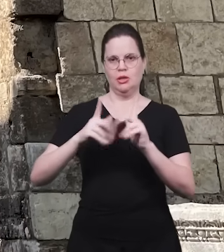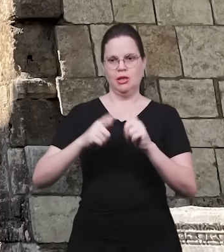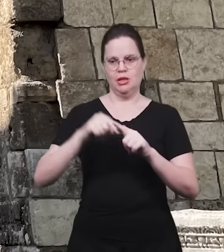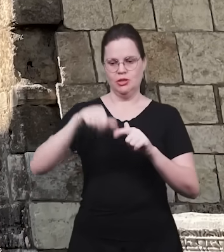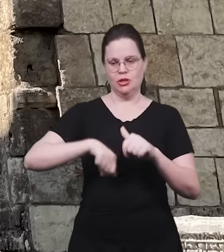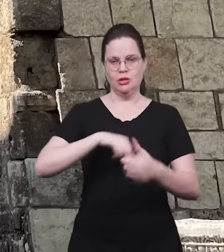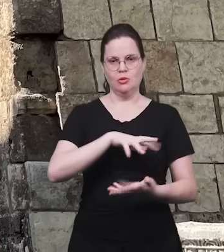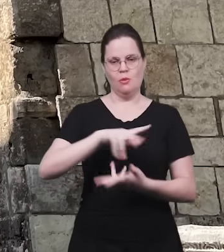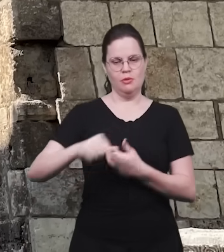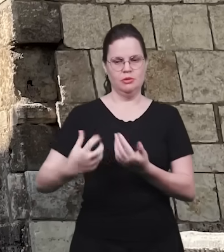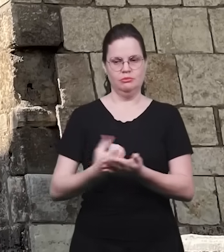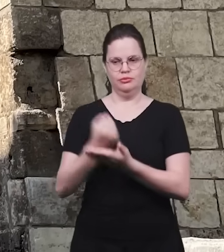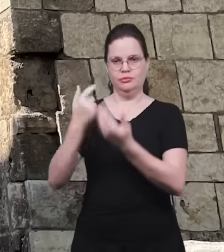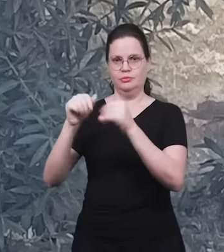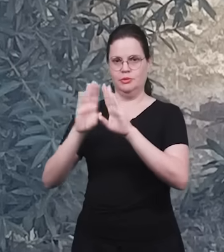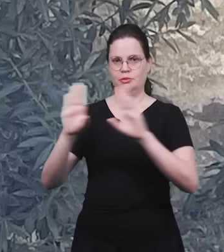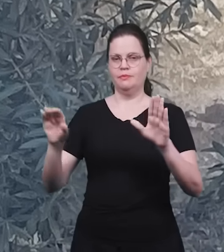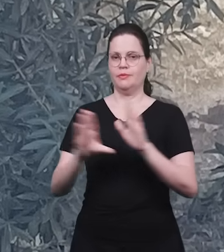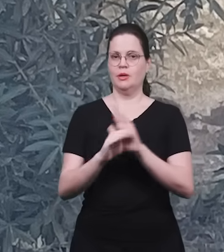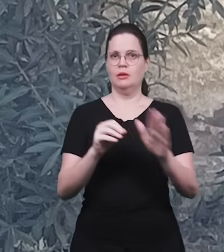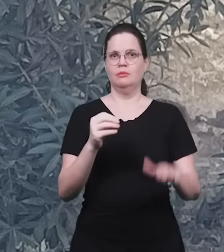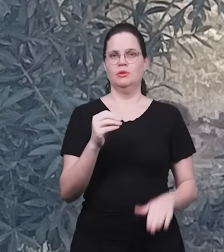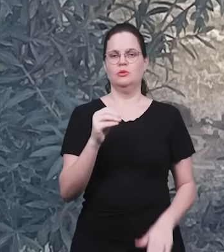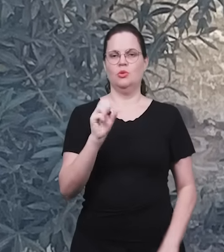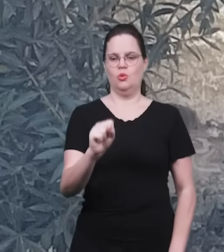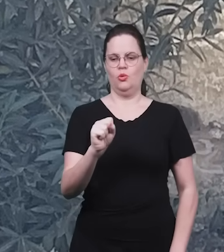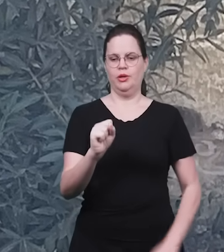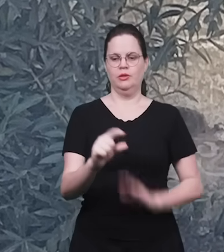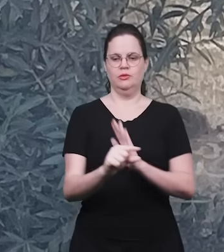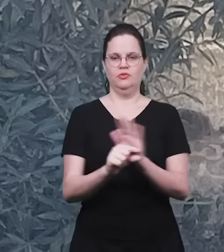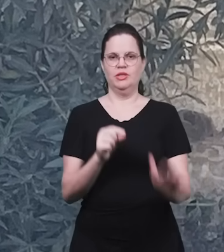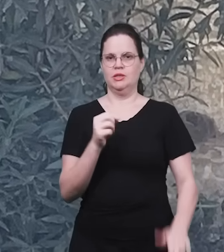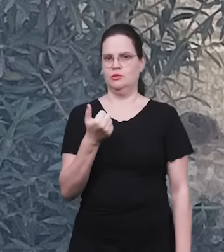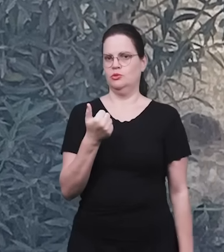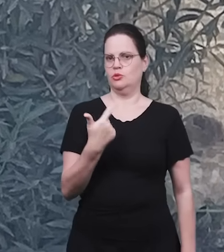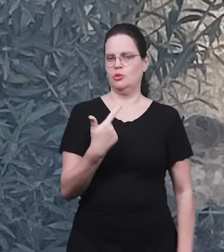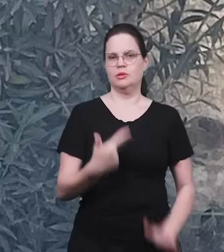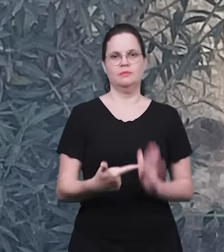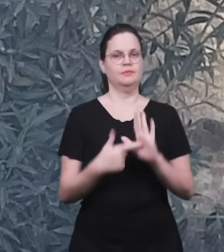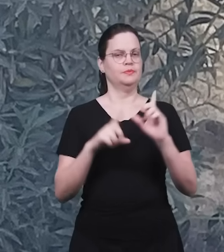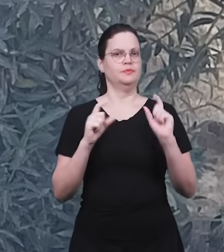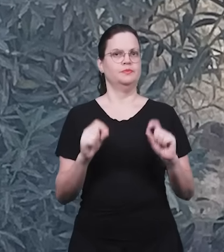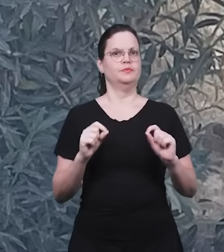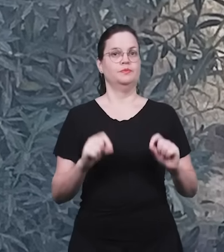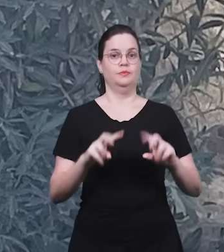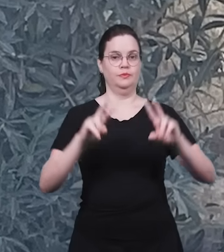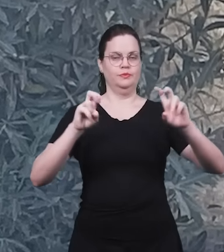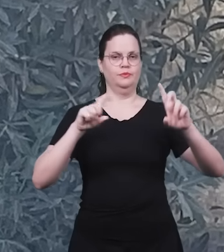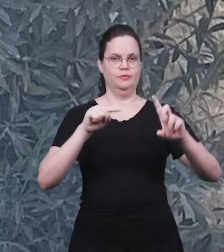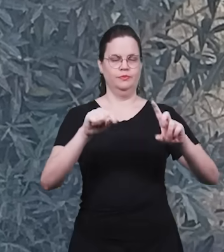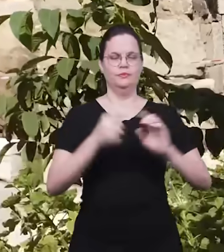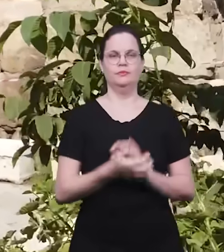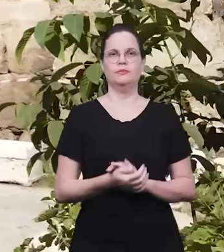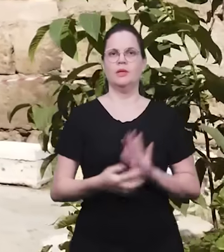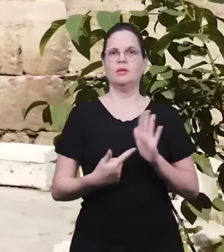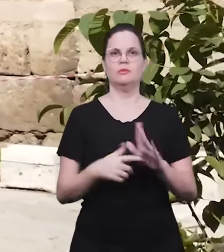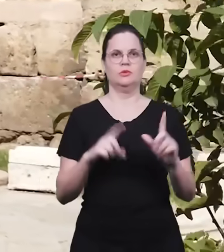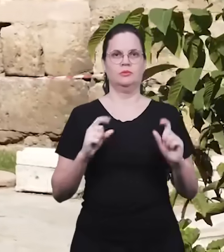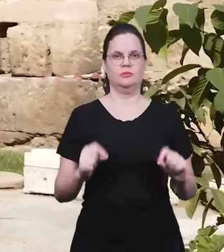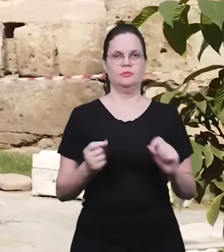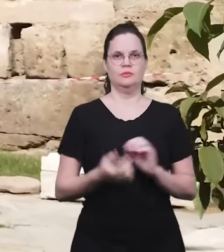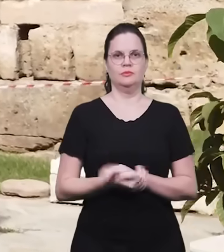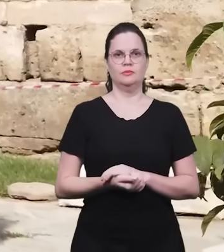mundo. E o capítulo 12, exatamente, capítulo 8, verso 12, fala exatamente a respeito deste assunto, quando diz